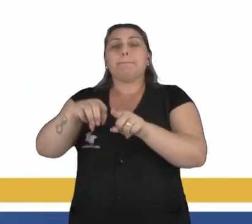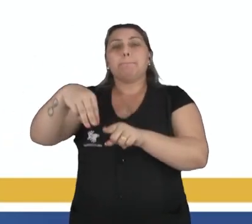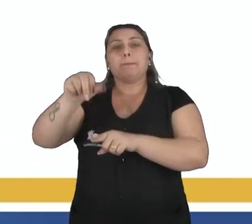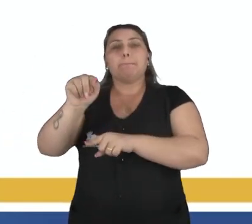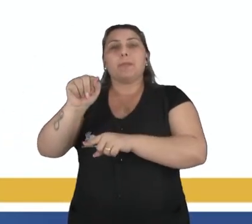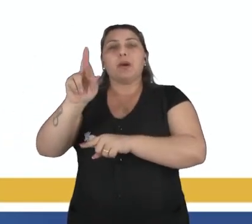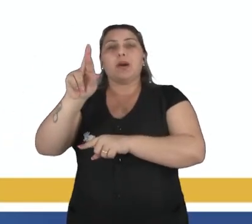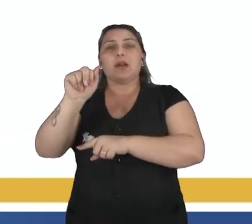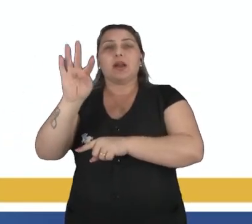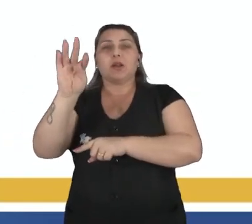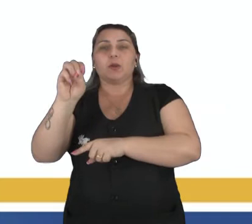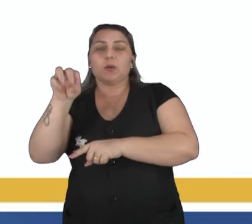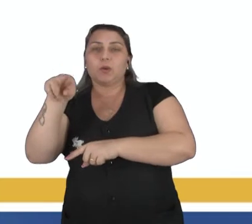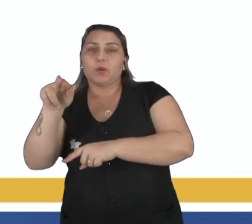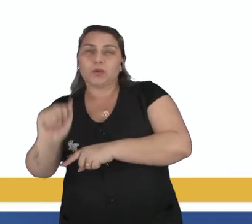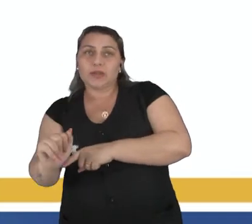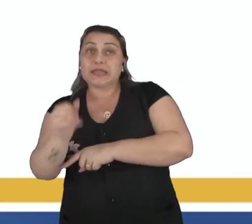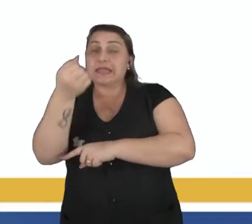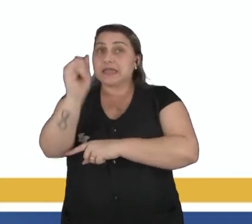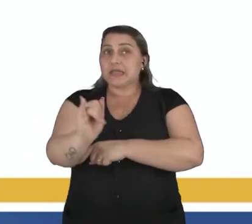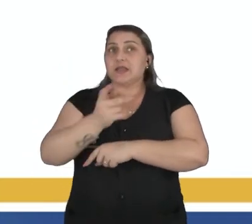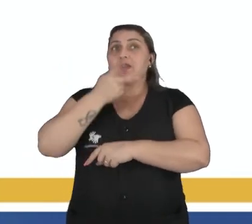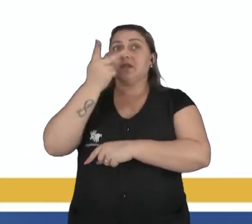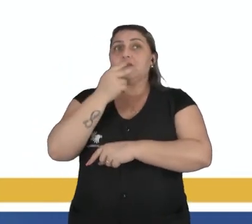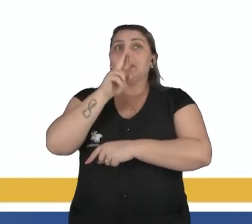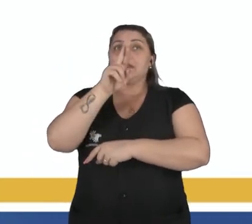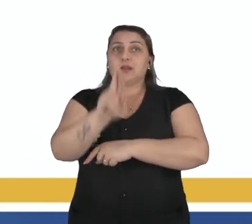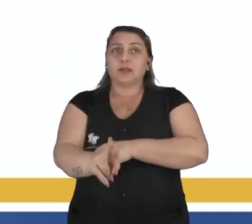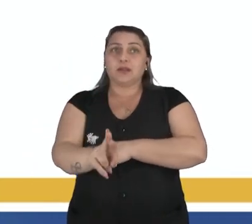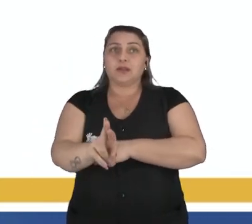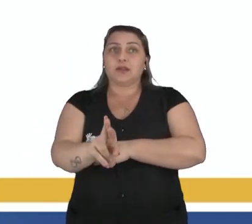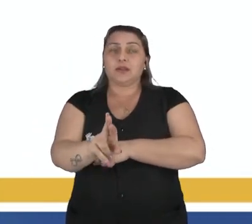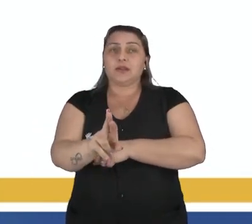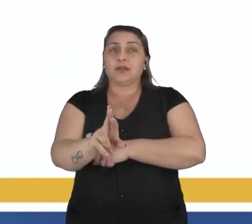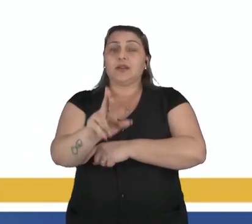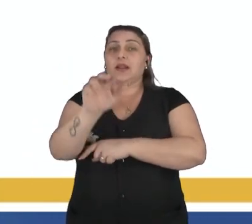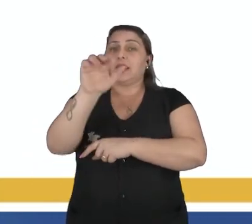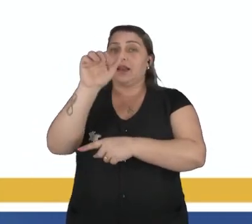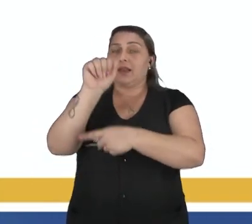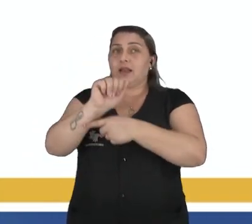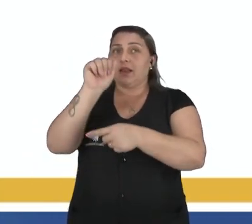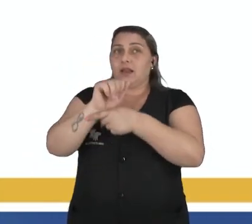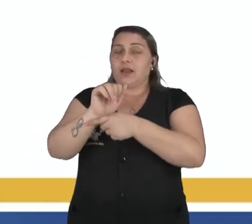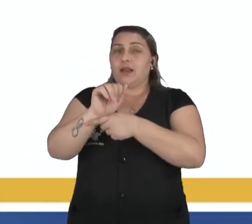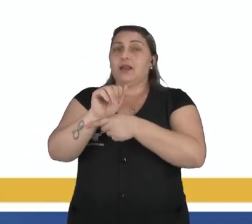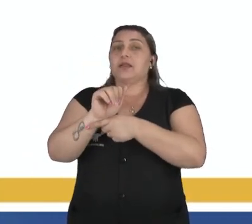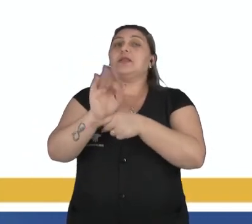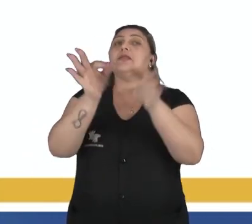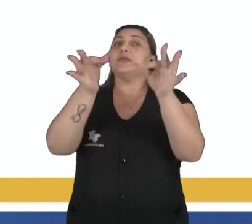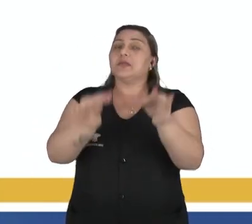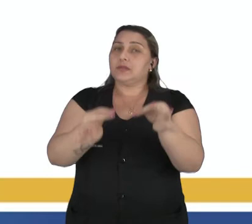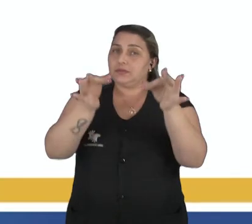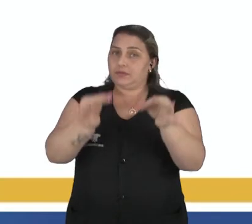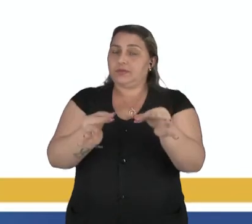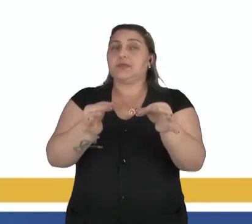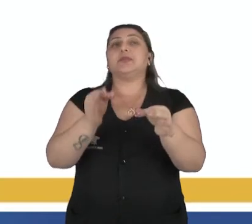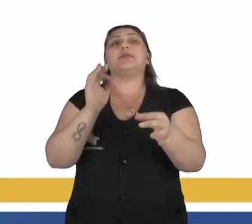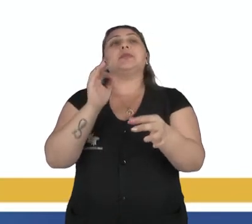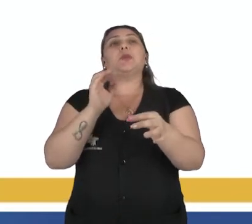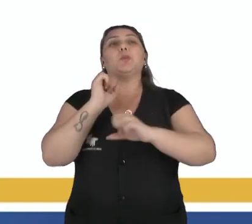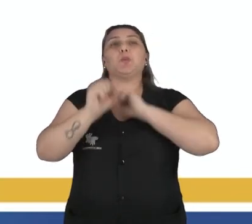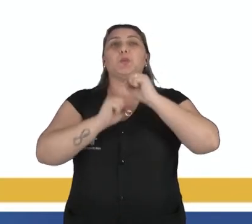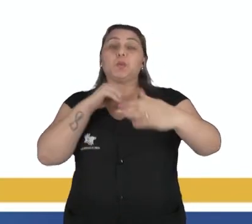E, maratona, né? Se você respondeu a alternativa A, corrida com